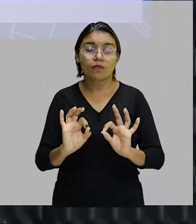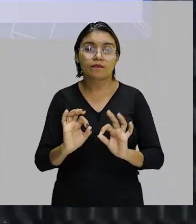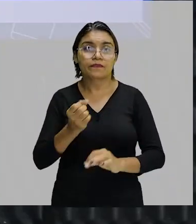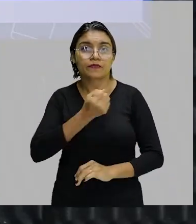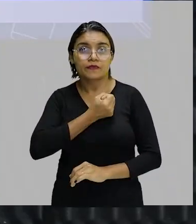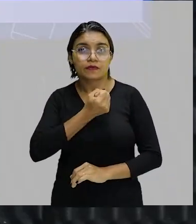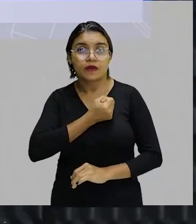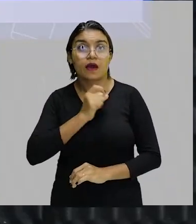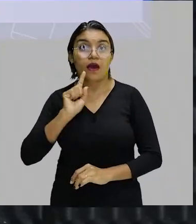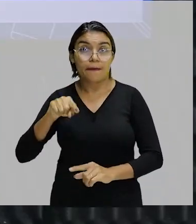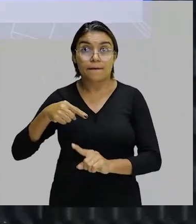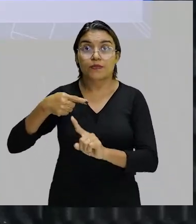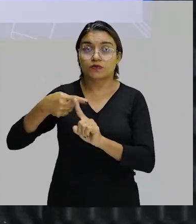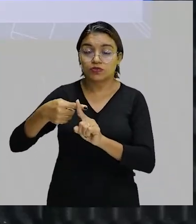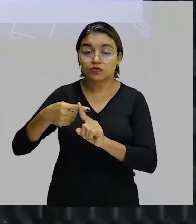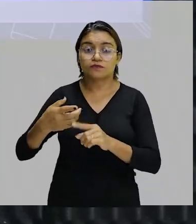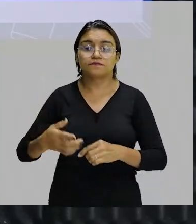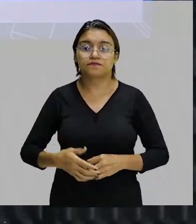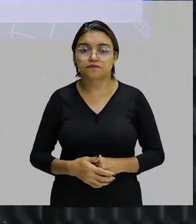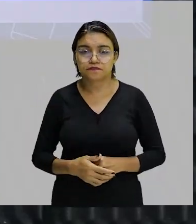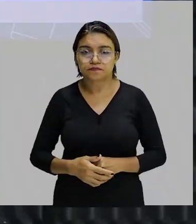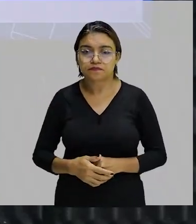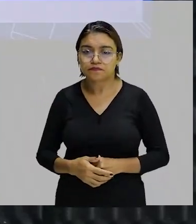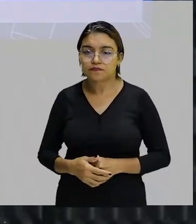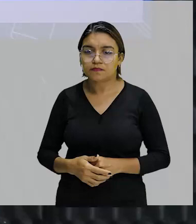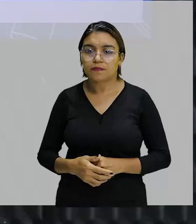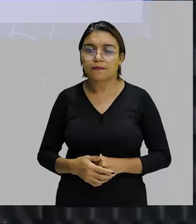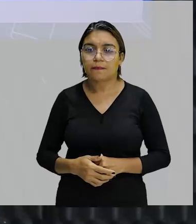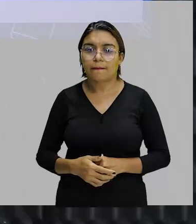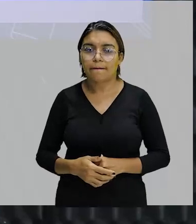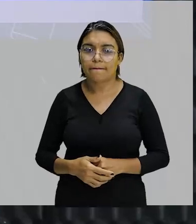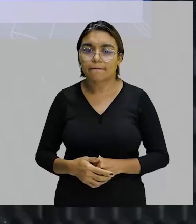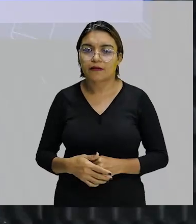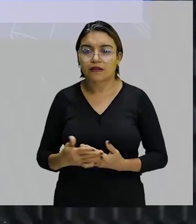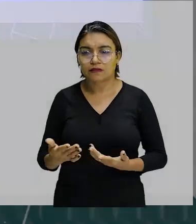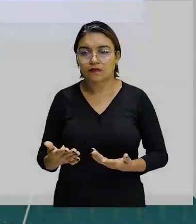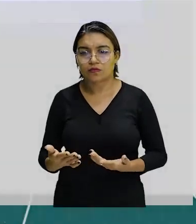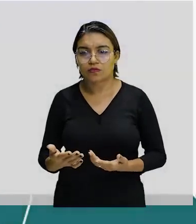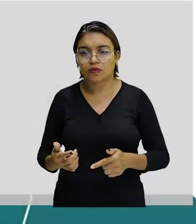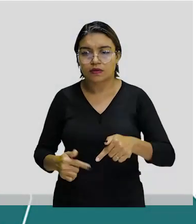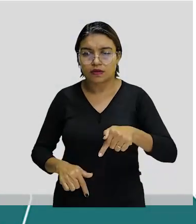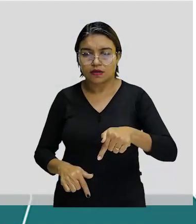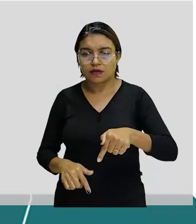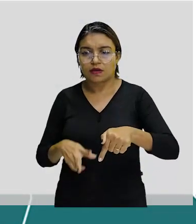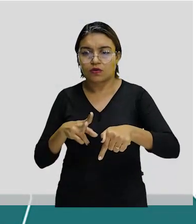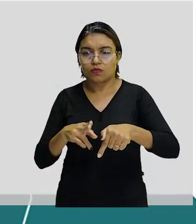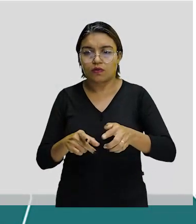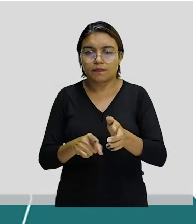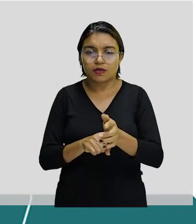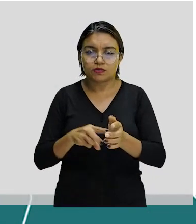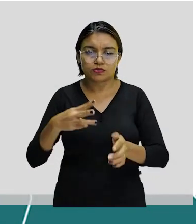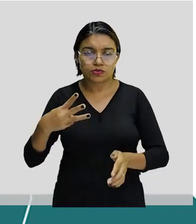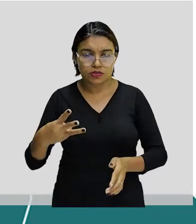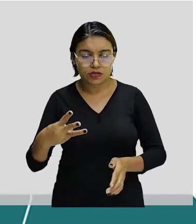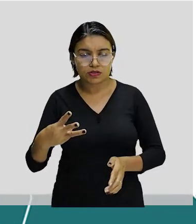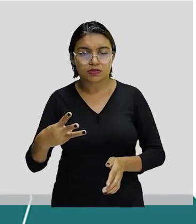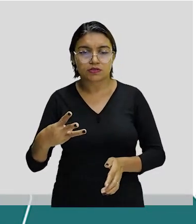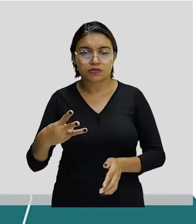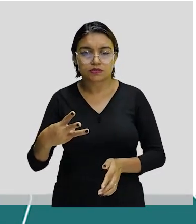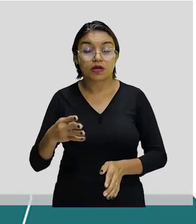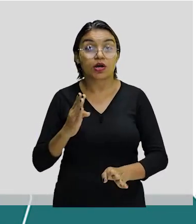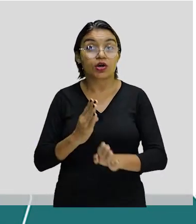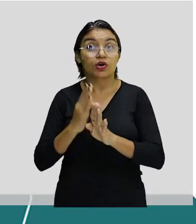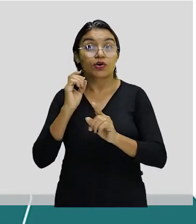termos são positivos. Logo, né, eu elimino essa possibilidade do Q igual a -3 e eu